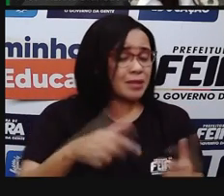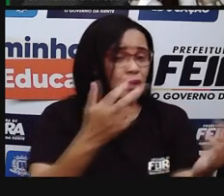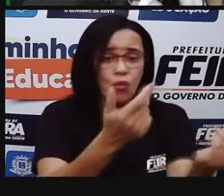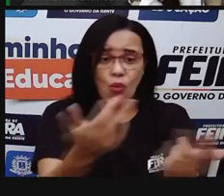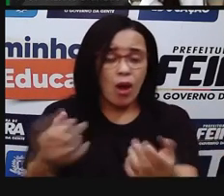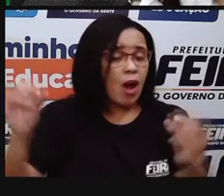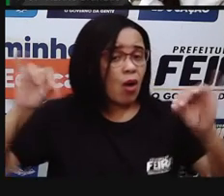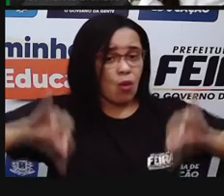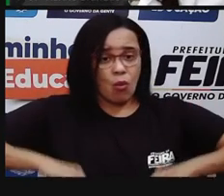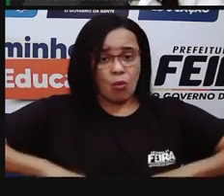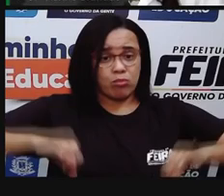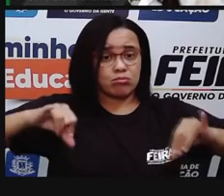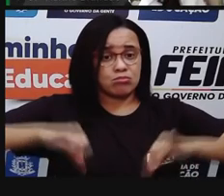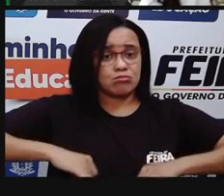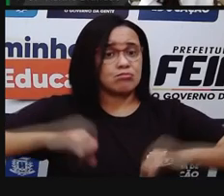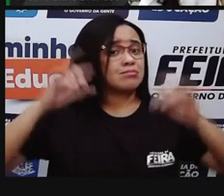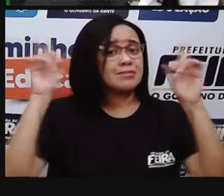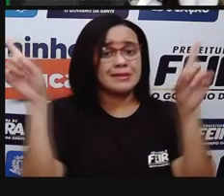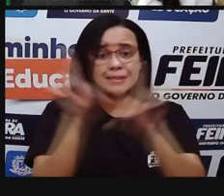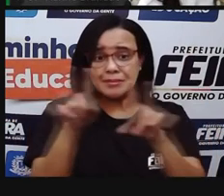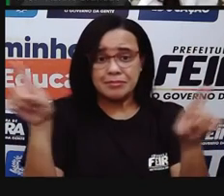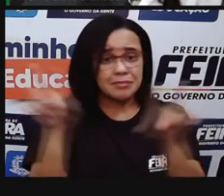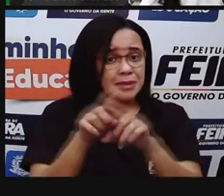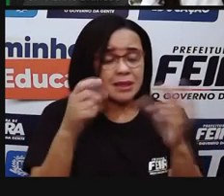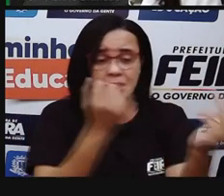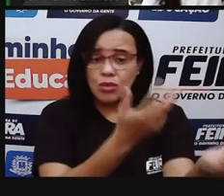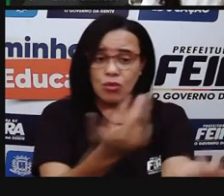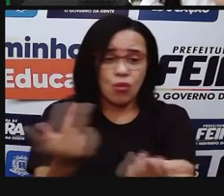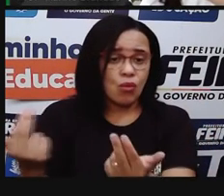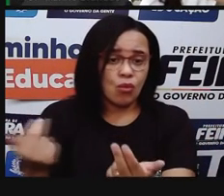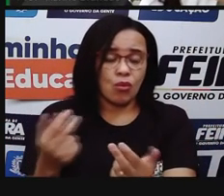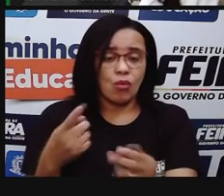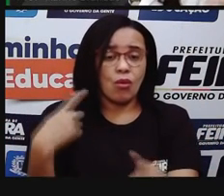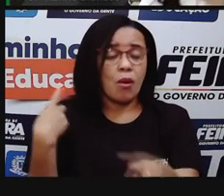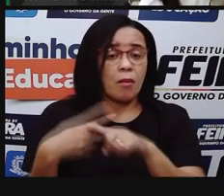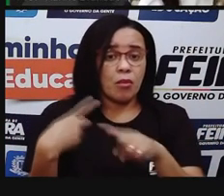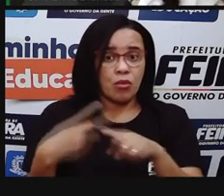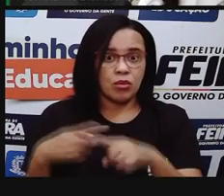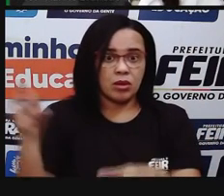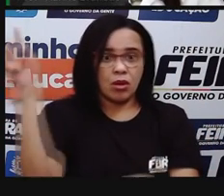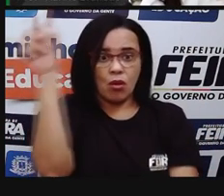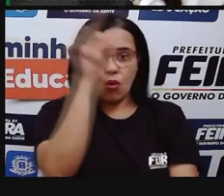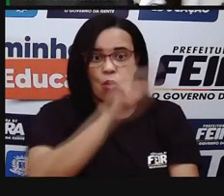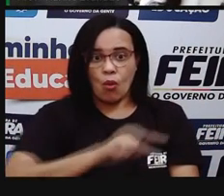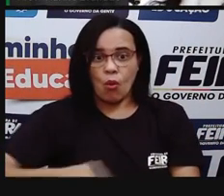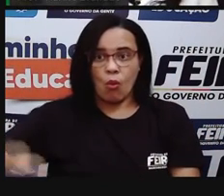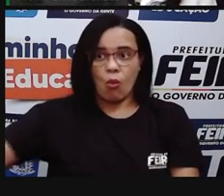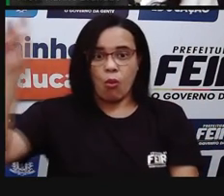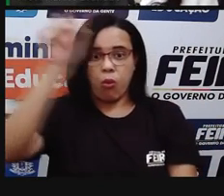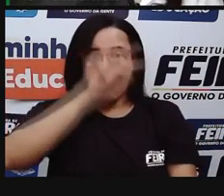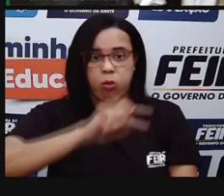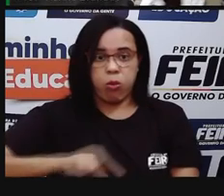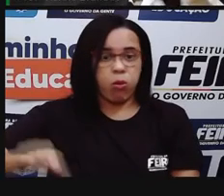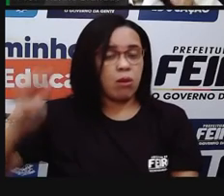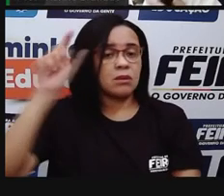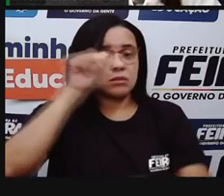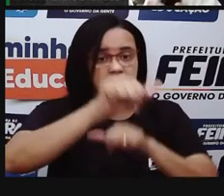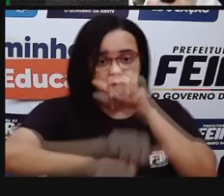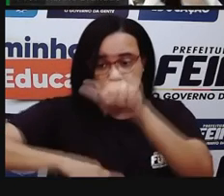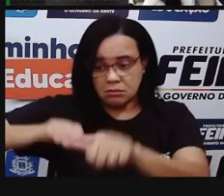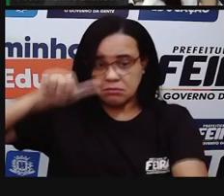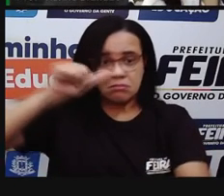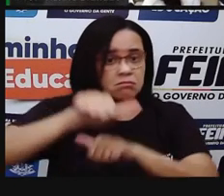vezes a gente não compreende que os ciclos da natureza, eles impactam algo muito maior. Não é